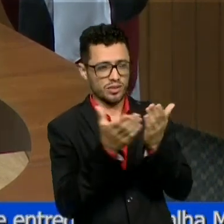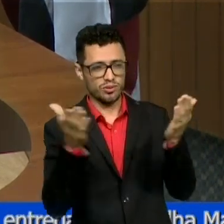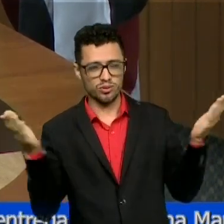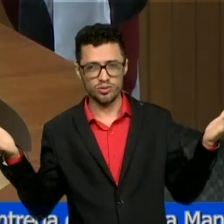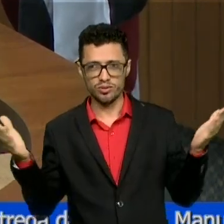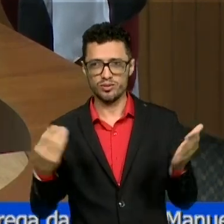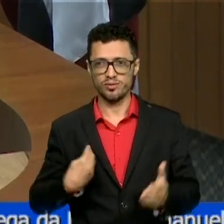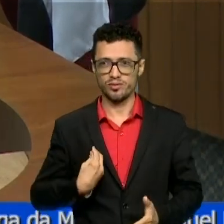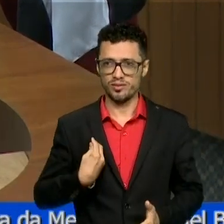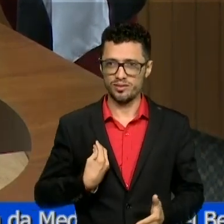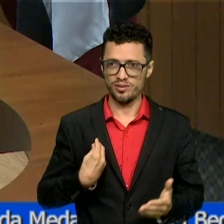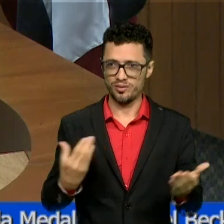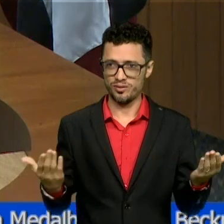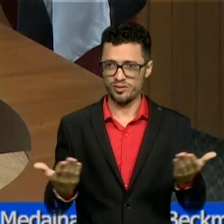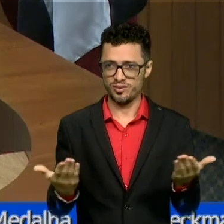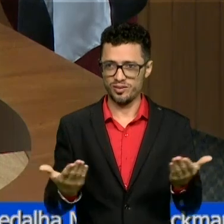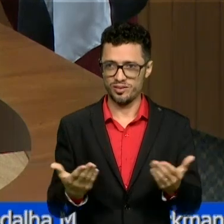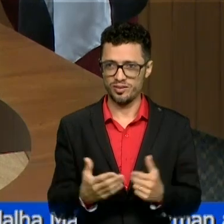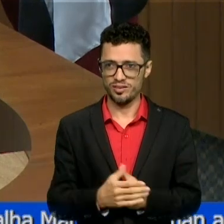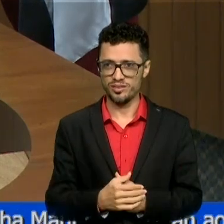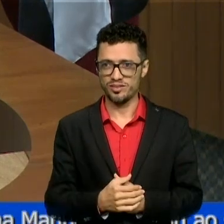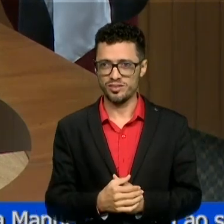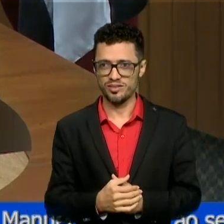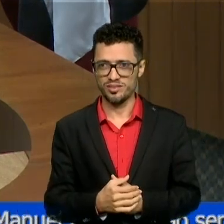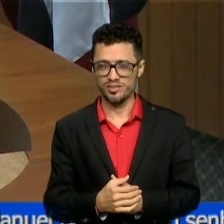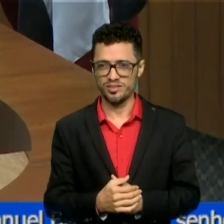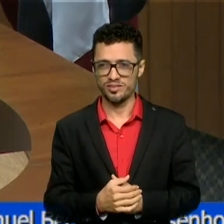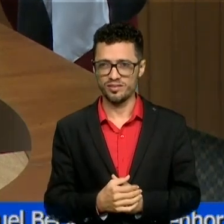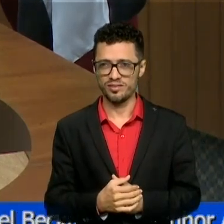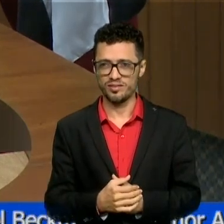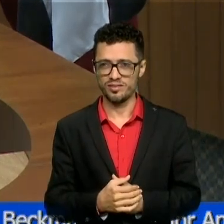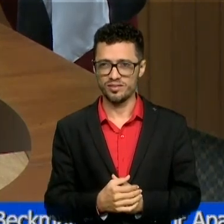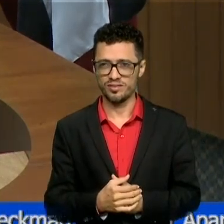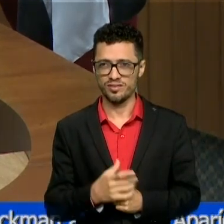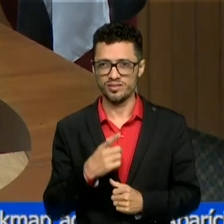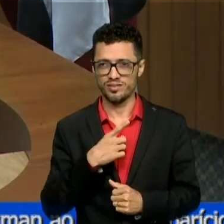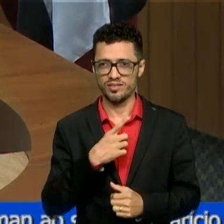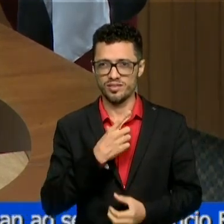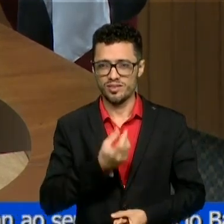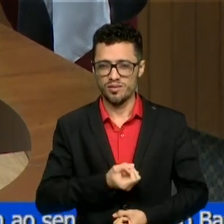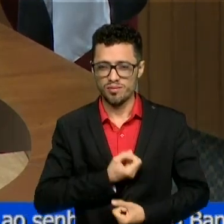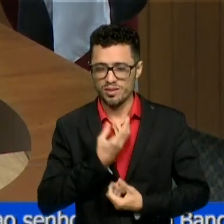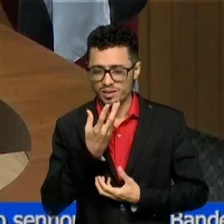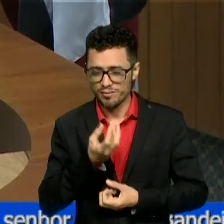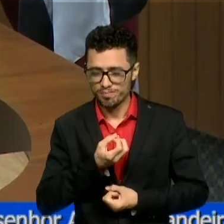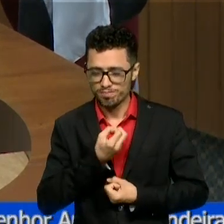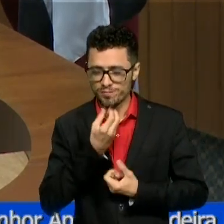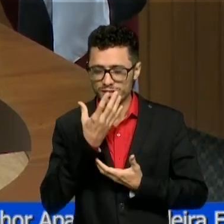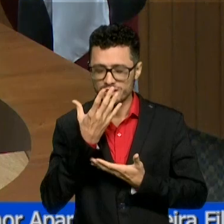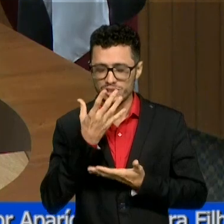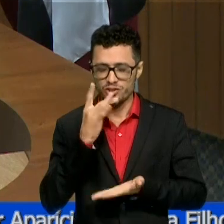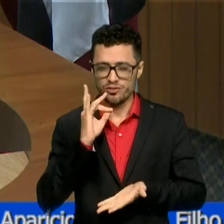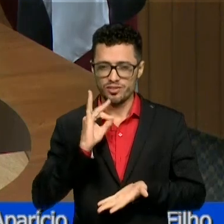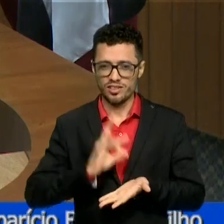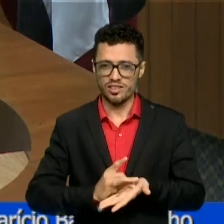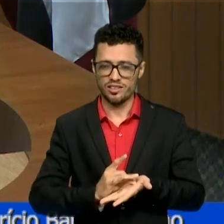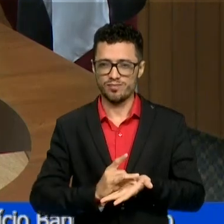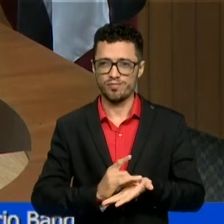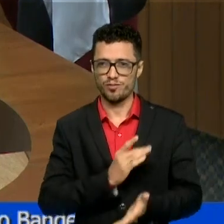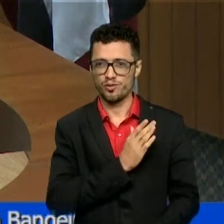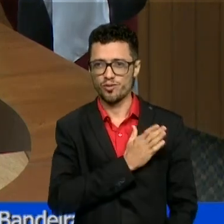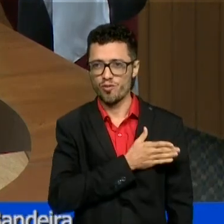também. Ao tempo que exigem de mim uma manifestação sincera e proferida de coração,